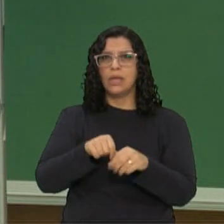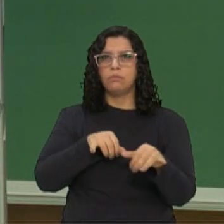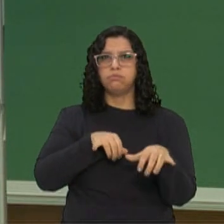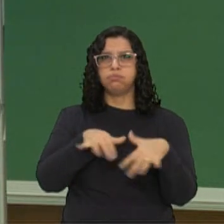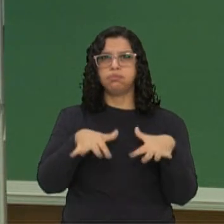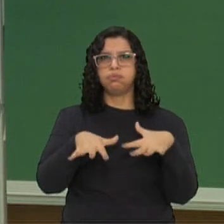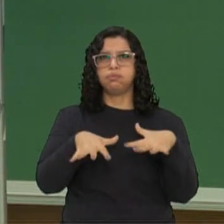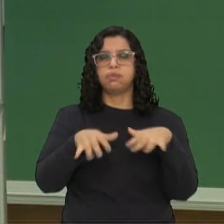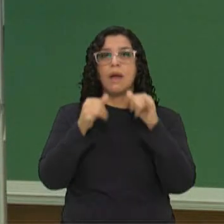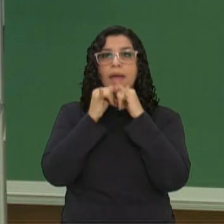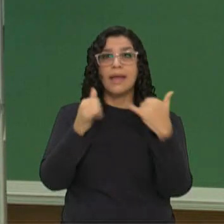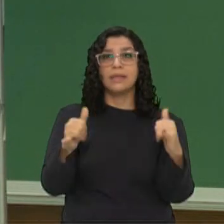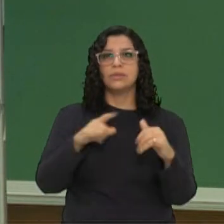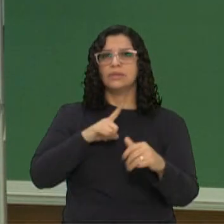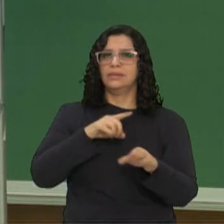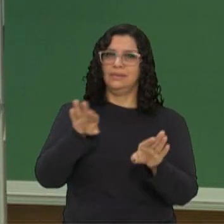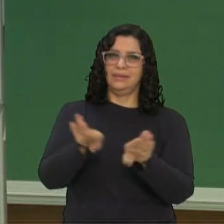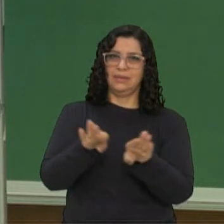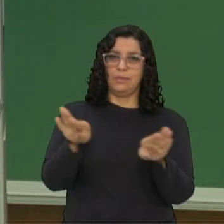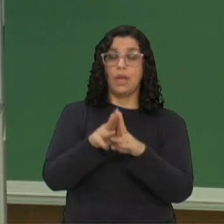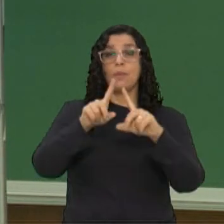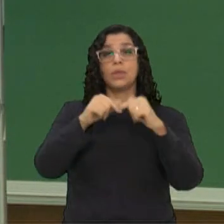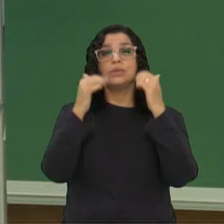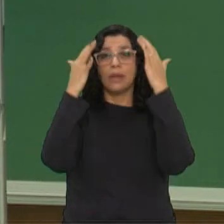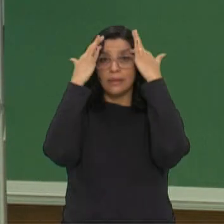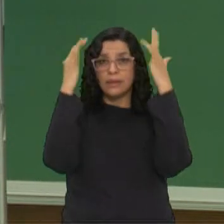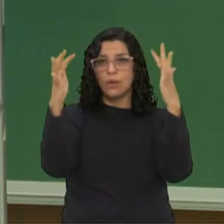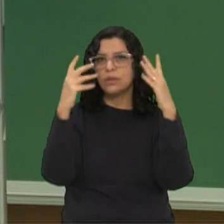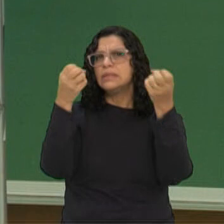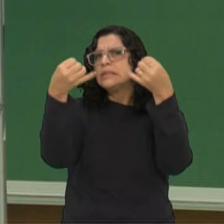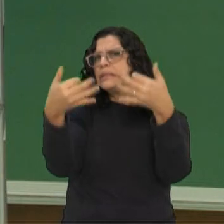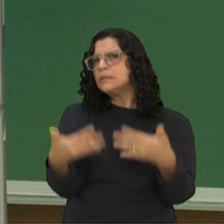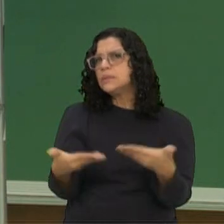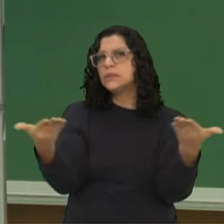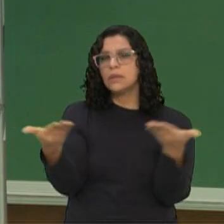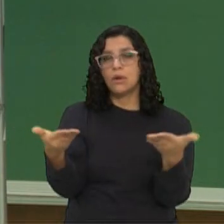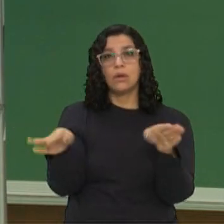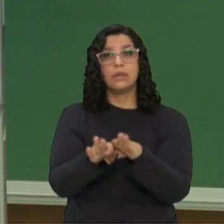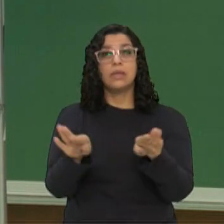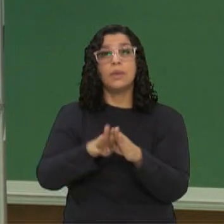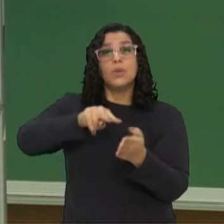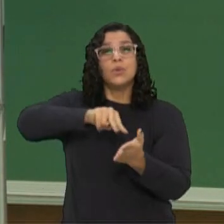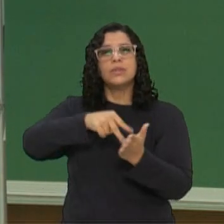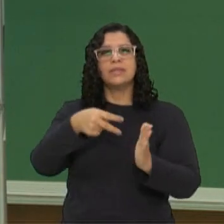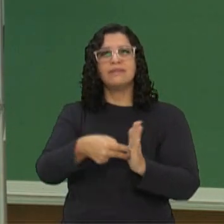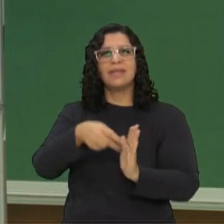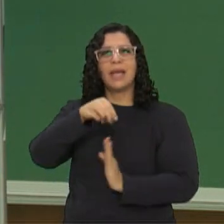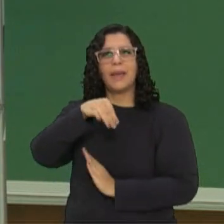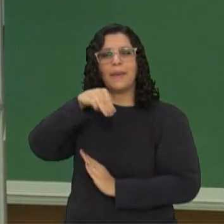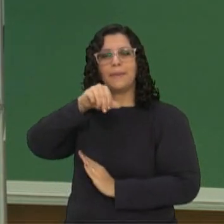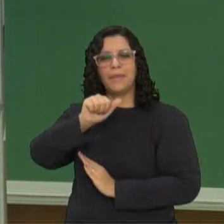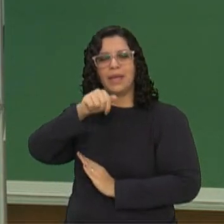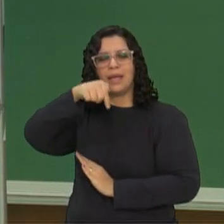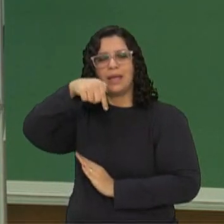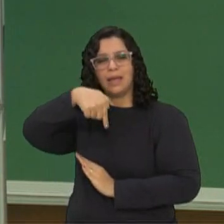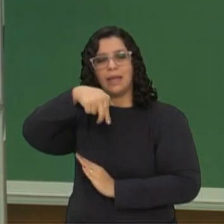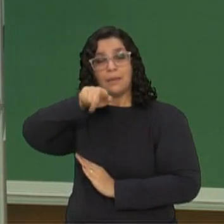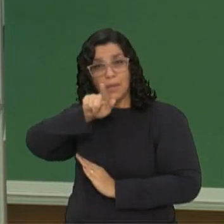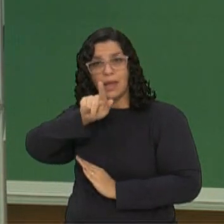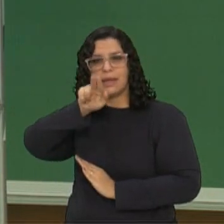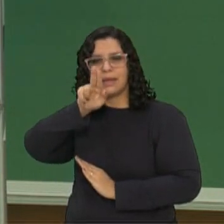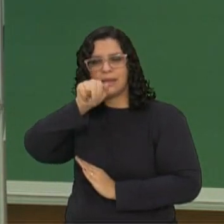elétrica. E essa é a teoria que justifica o magnetismo da Terra, né?